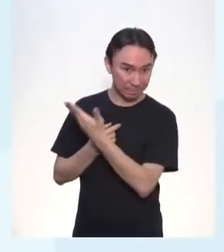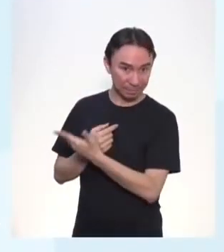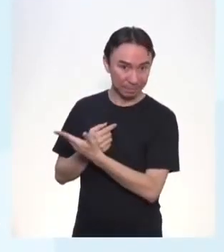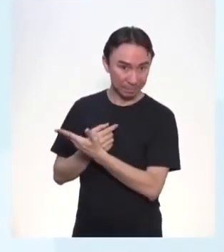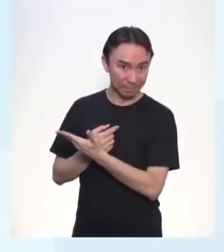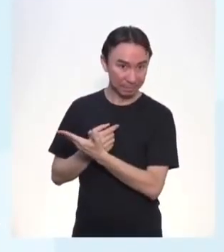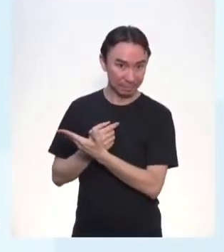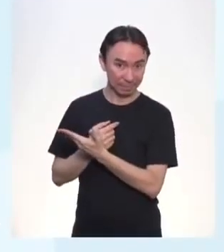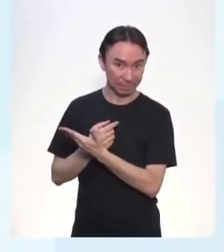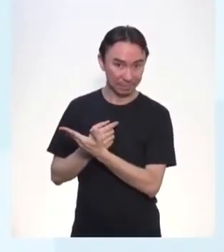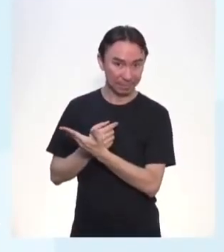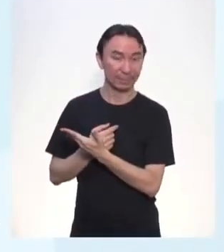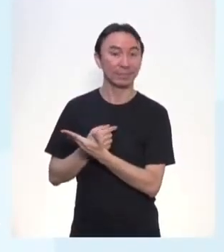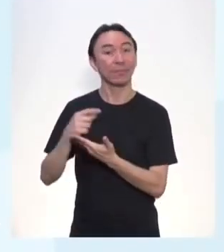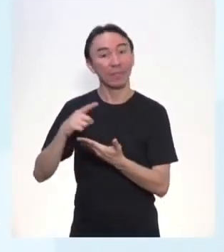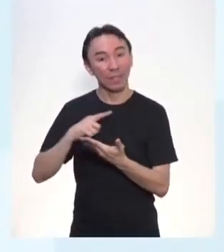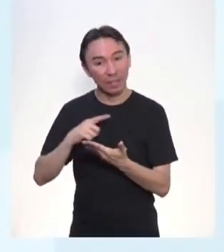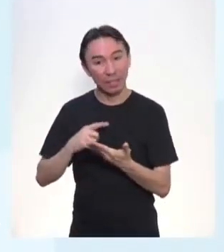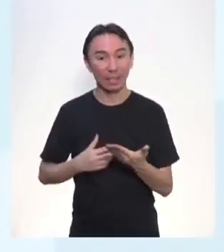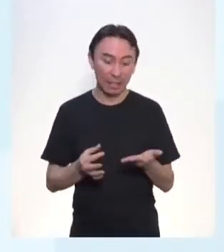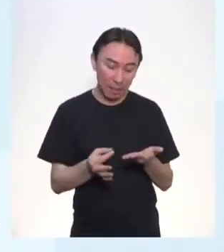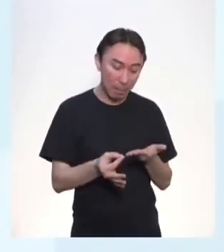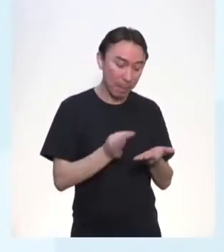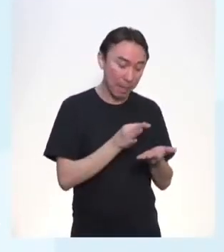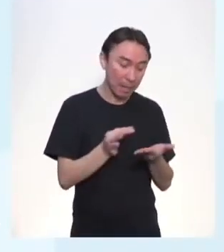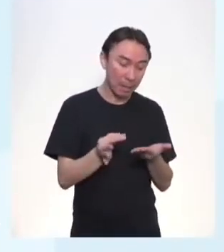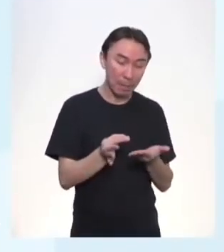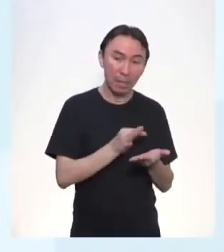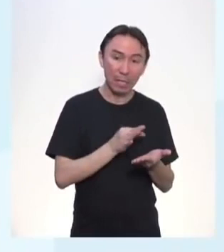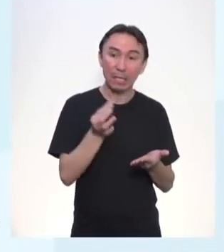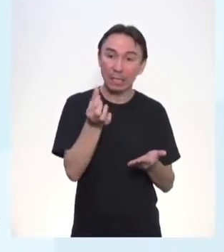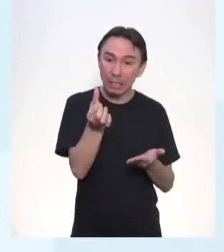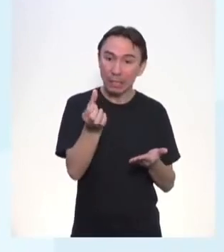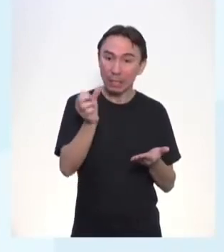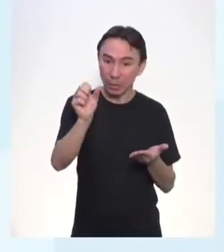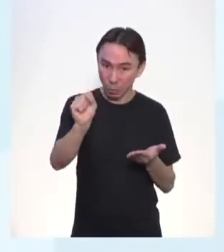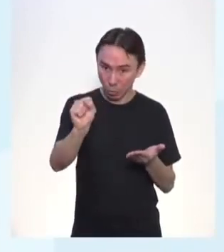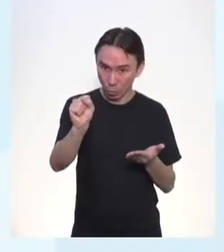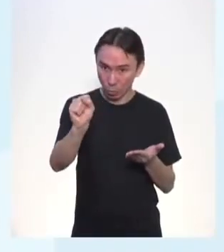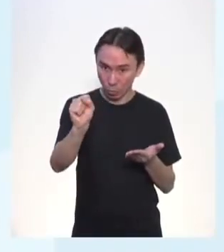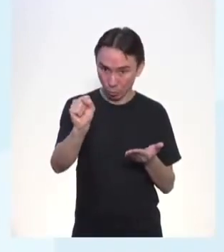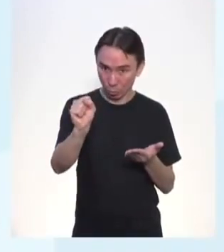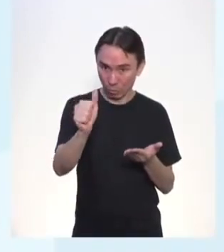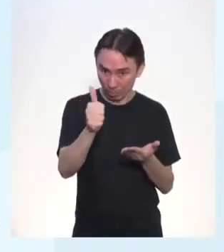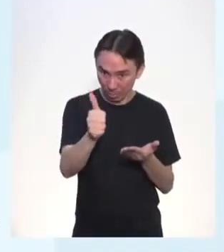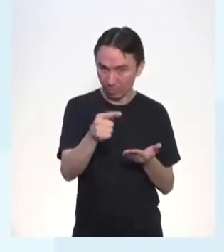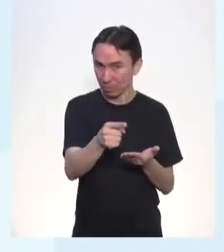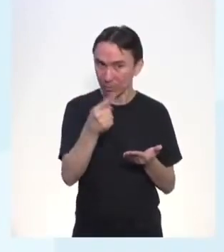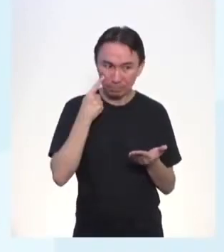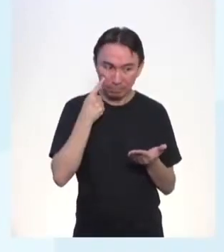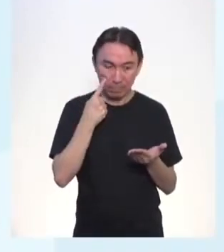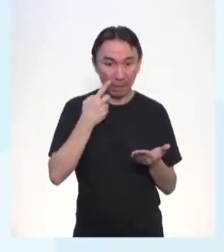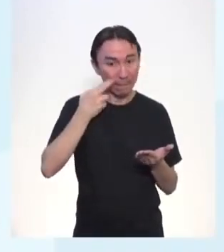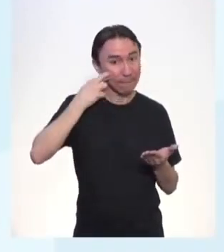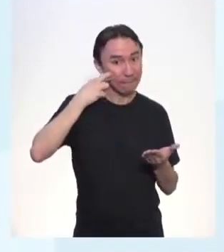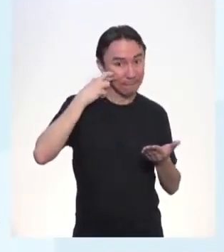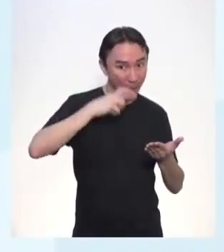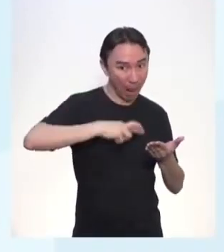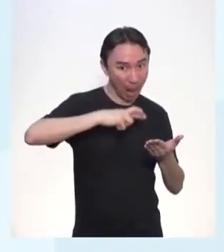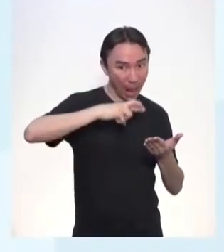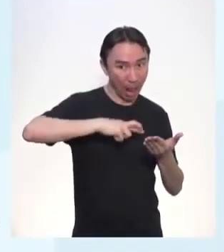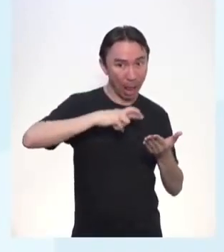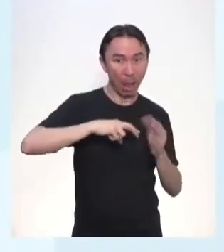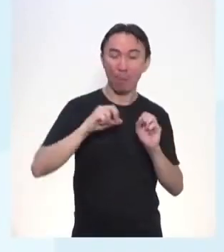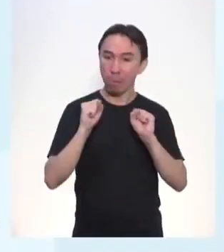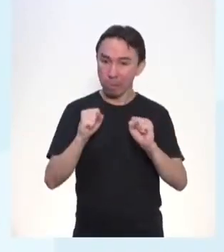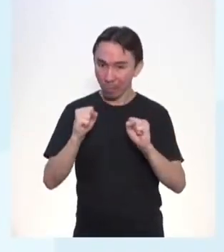vamos observar, está lá na página 68. Então, se vocês quiserem ir olhar lá, página